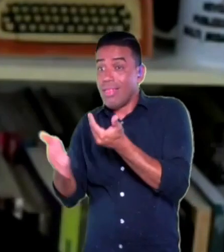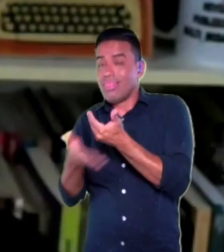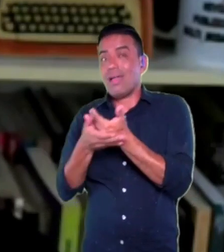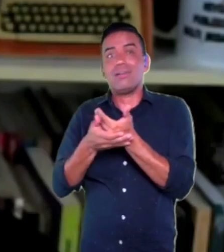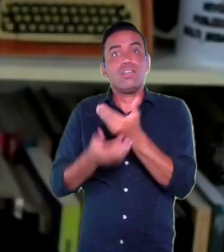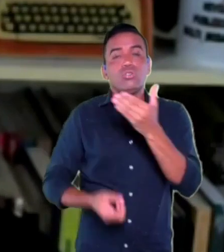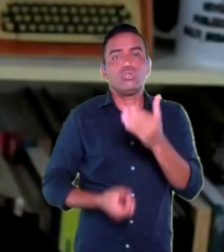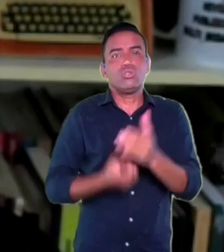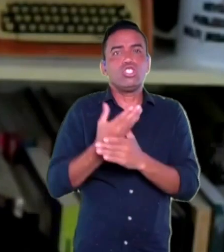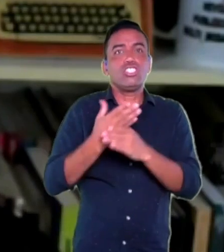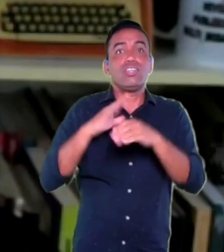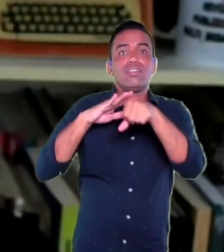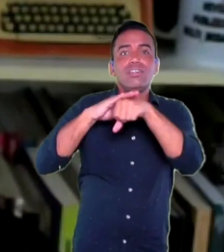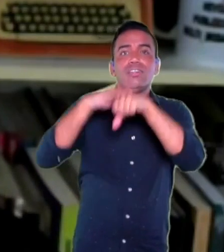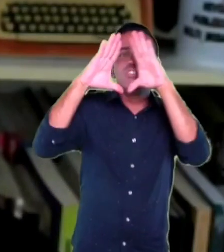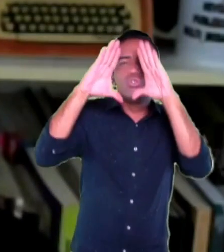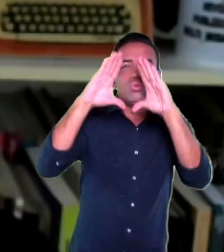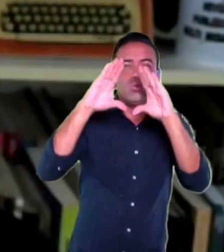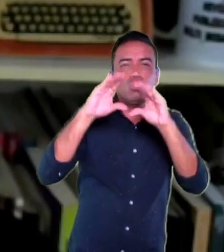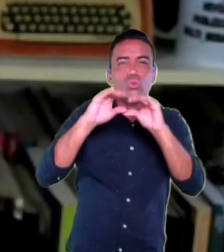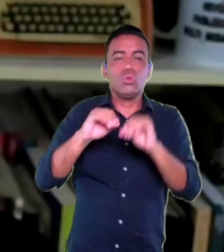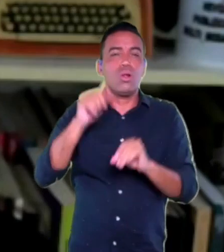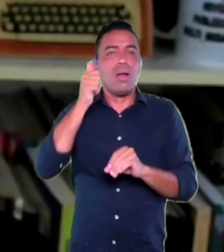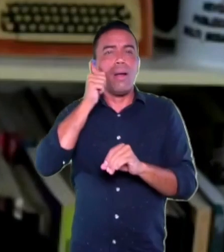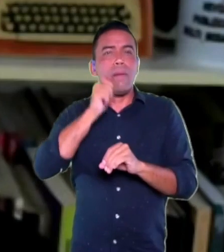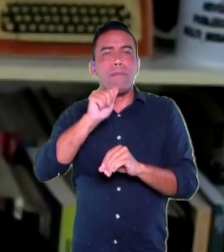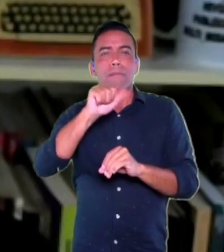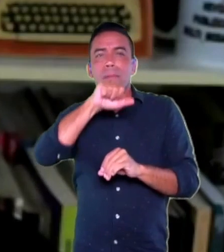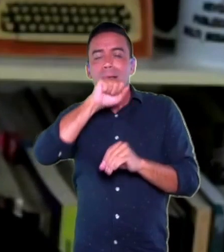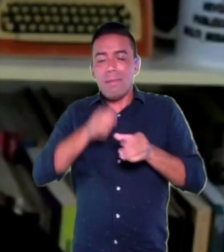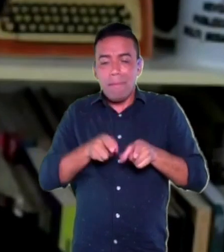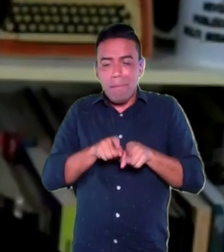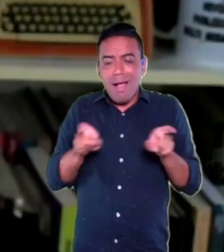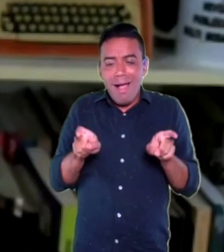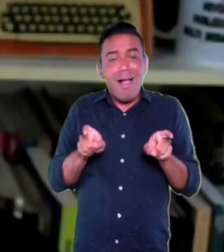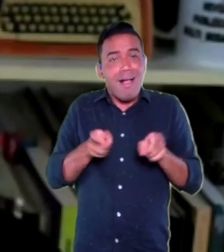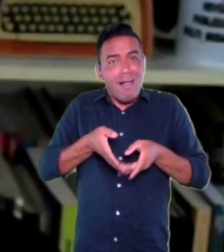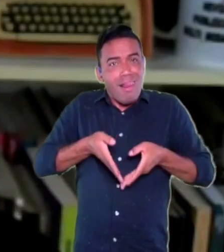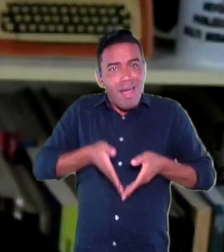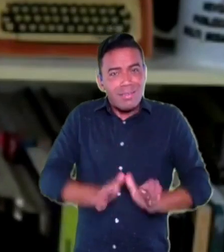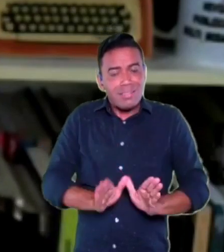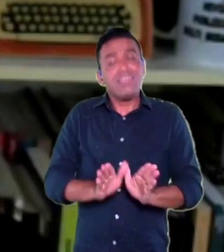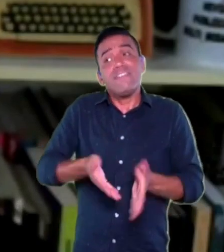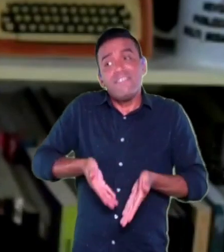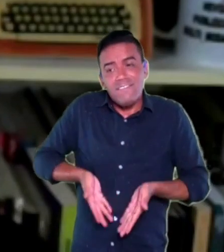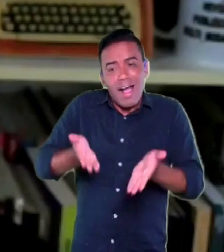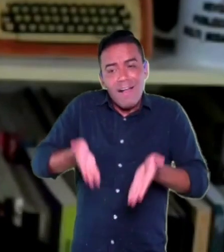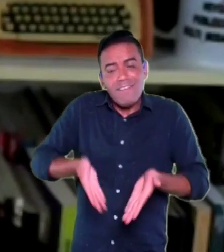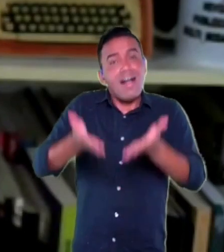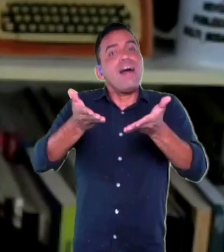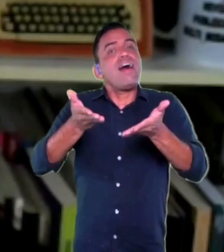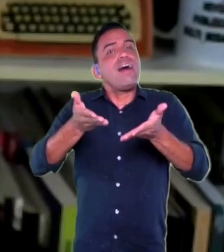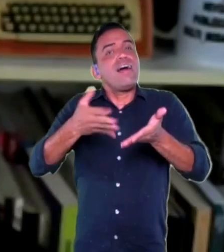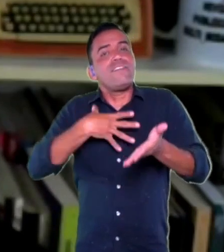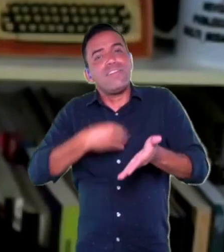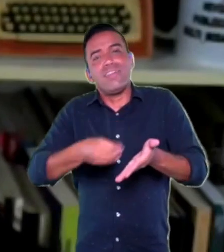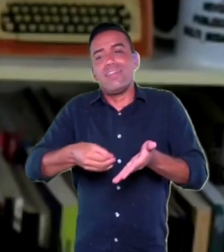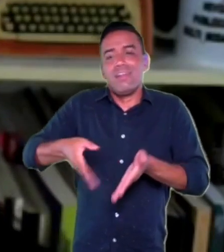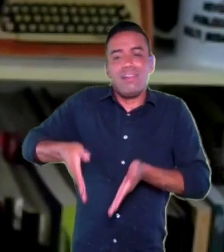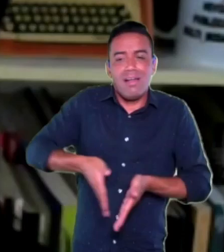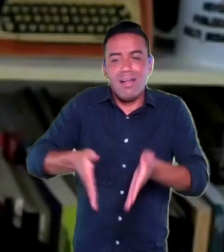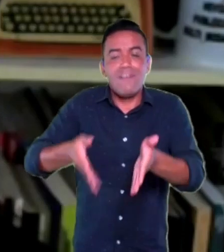completamente noturna por entre as pernas roliças da minha mãe. Vai, filha, desbravar trilha.